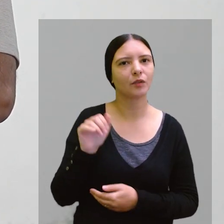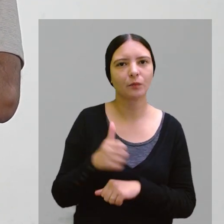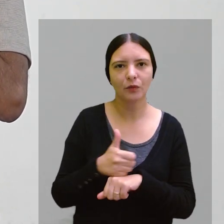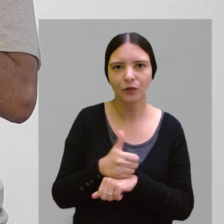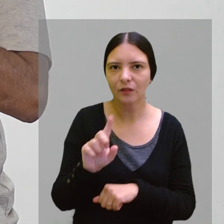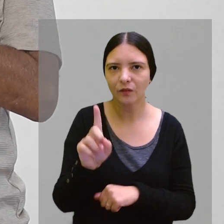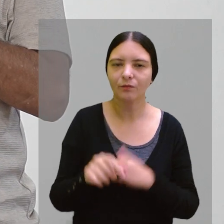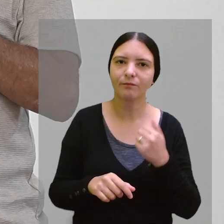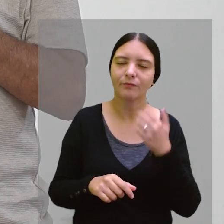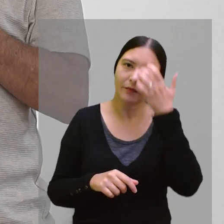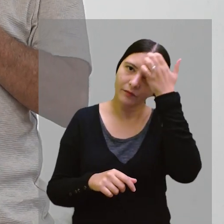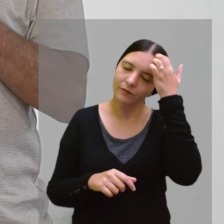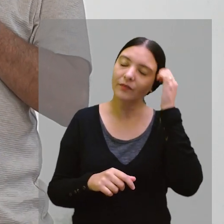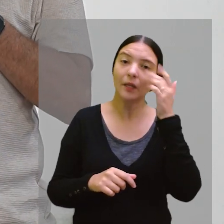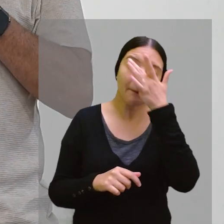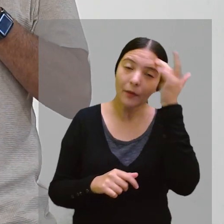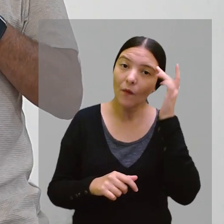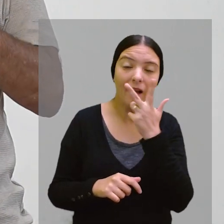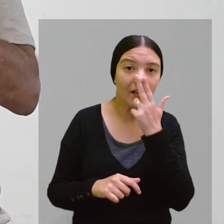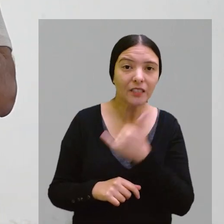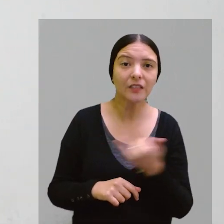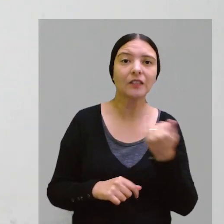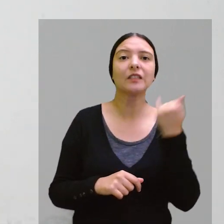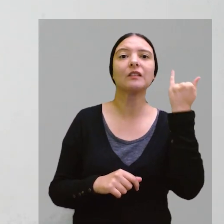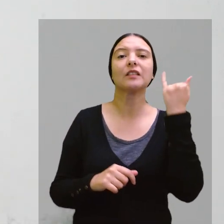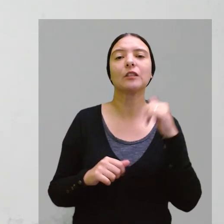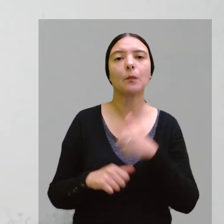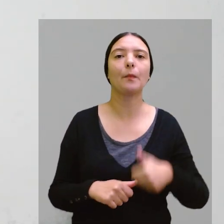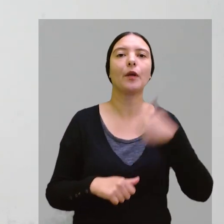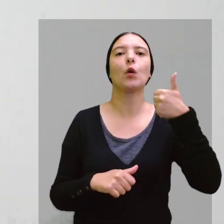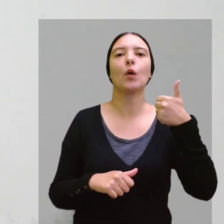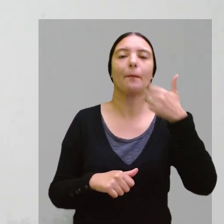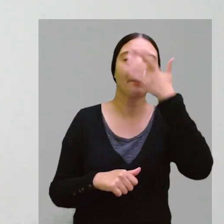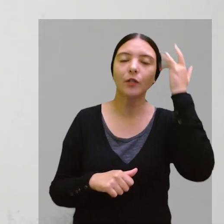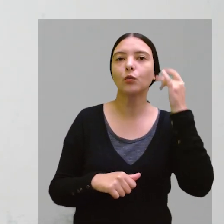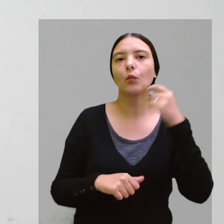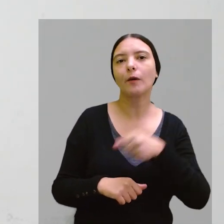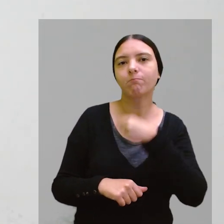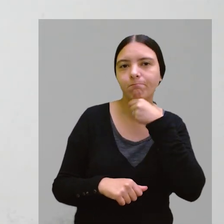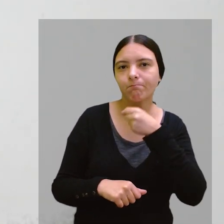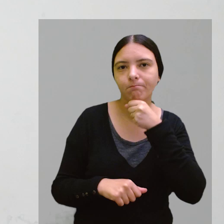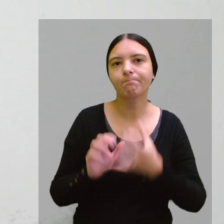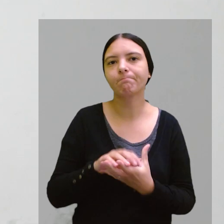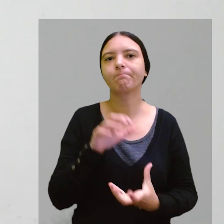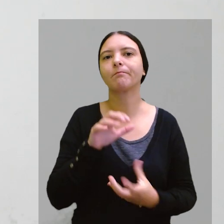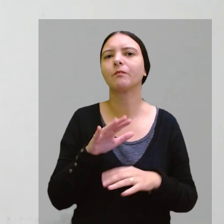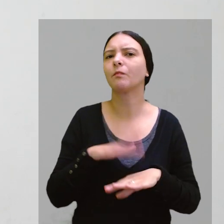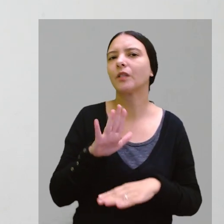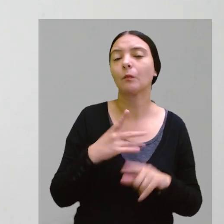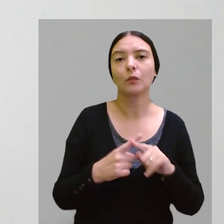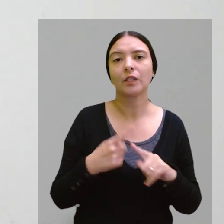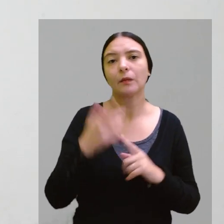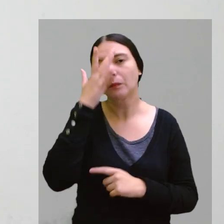O pessoal está preferindo pegar quem é mais velho. Por quê? As